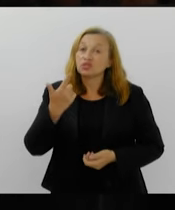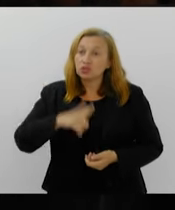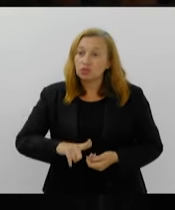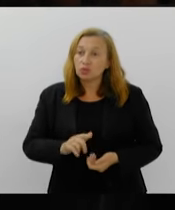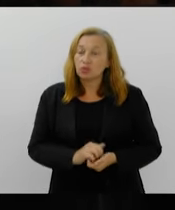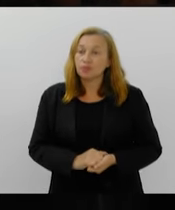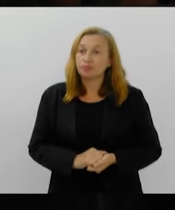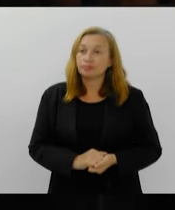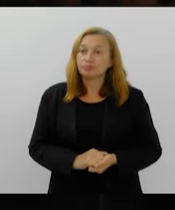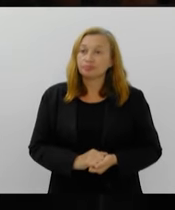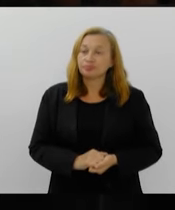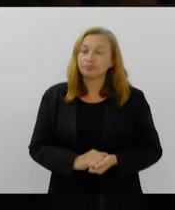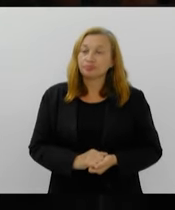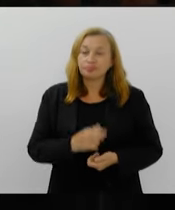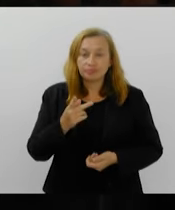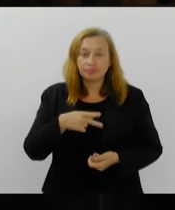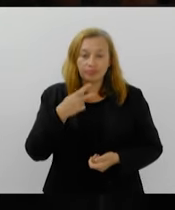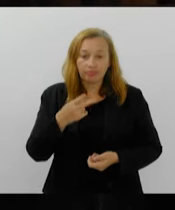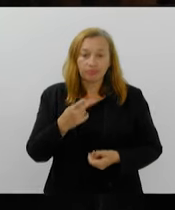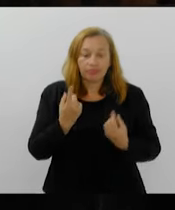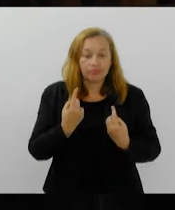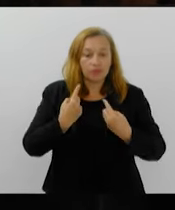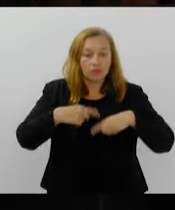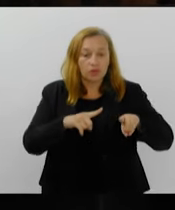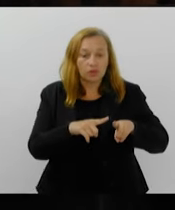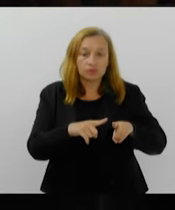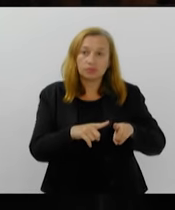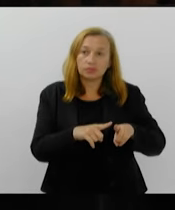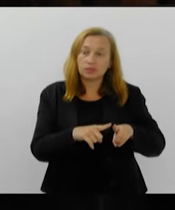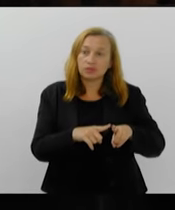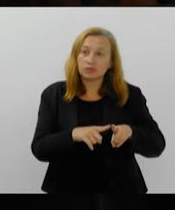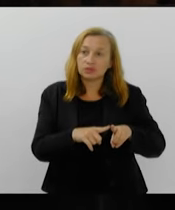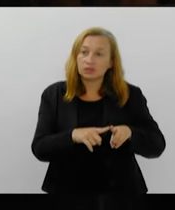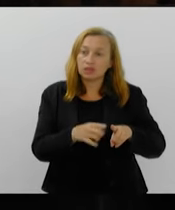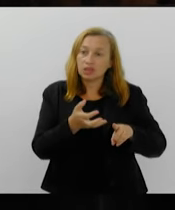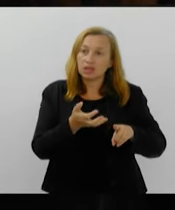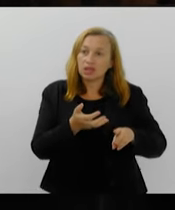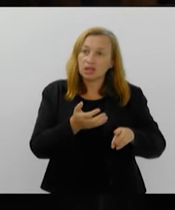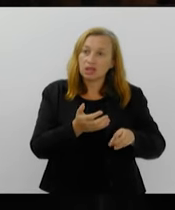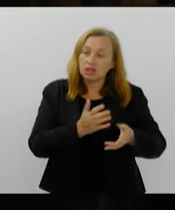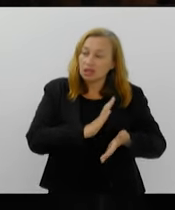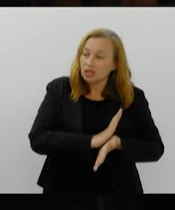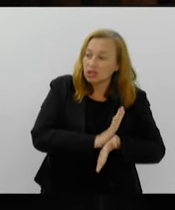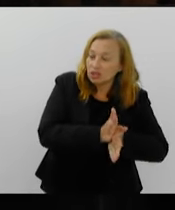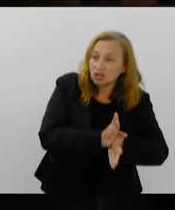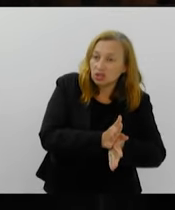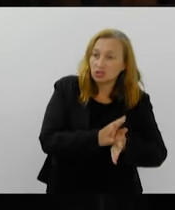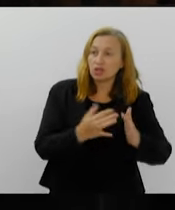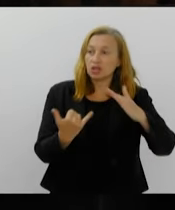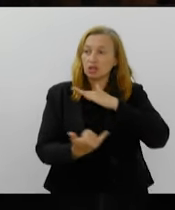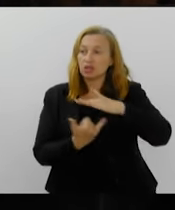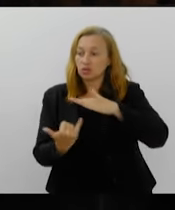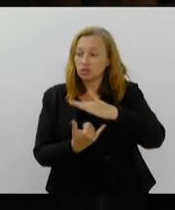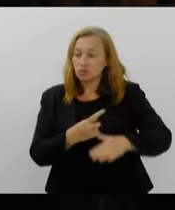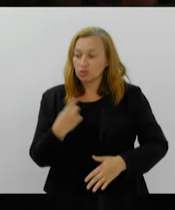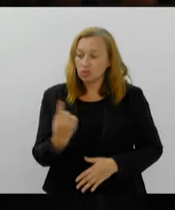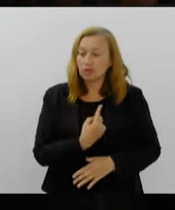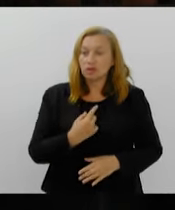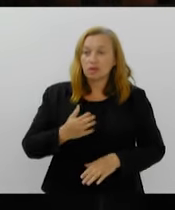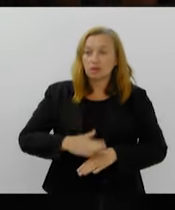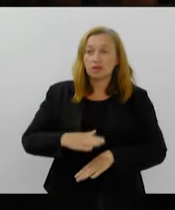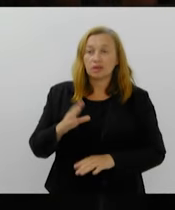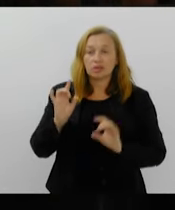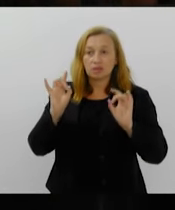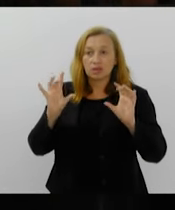vez me rebelar contra essa tentativa de assassinar as nossas instituições mais especialmente o